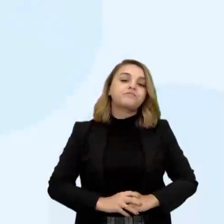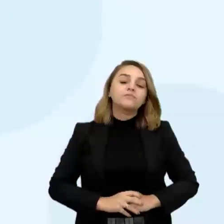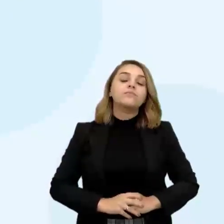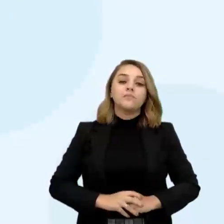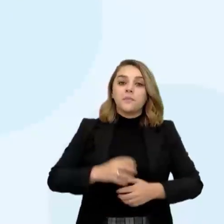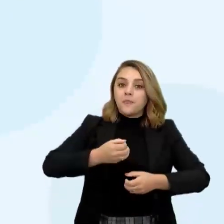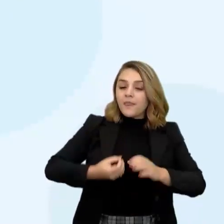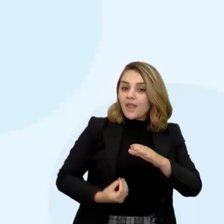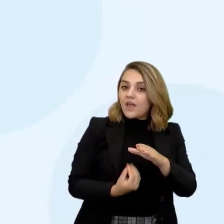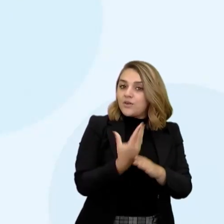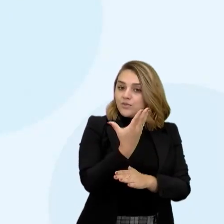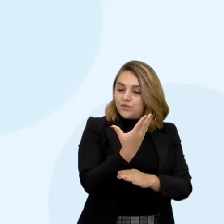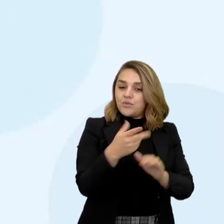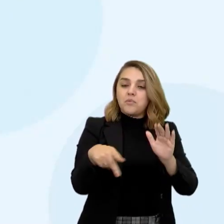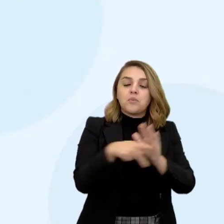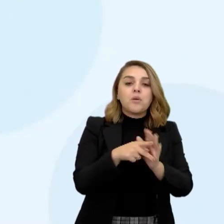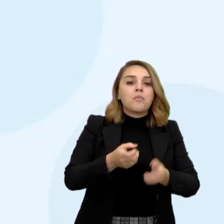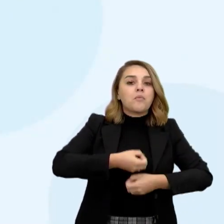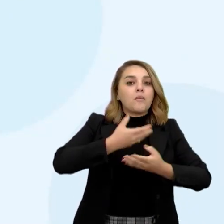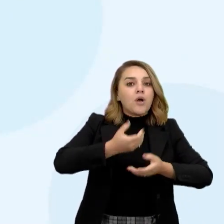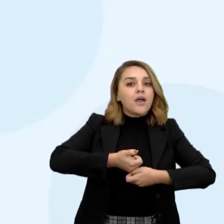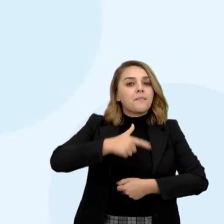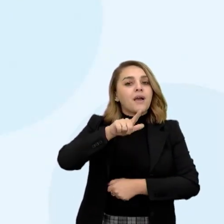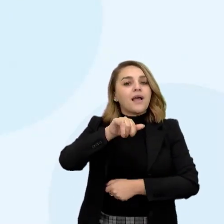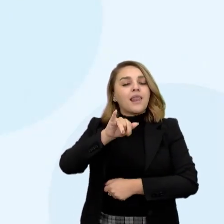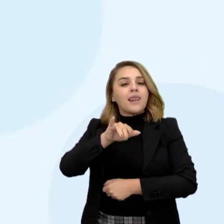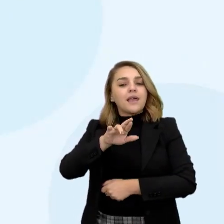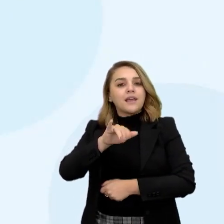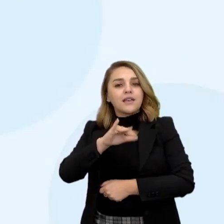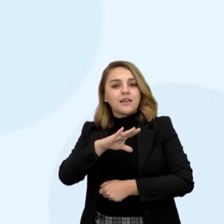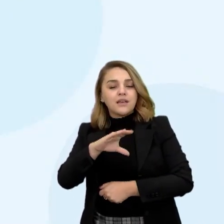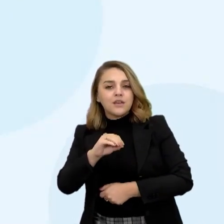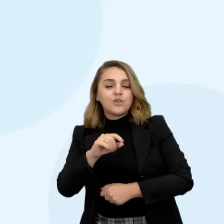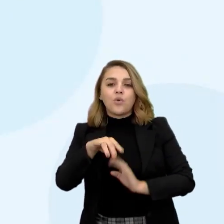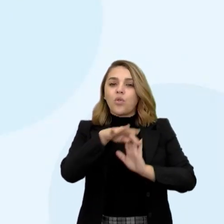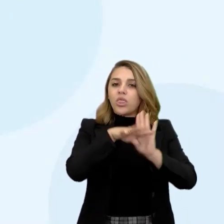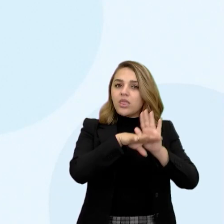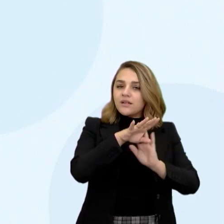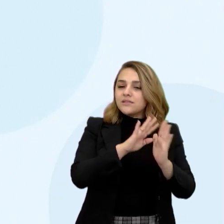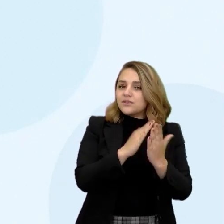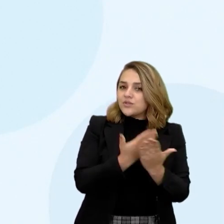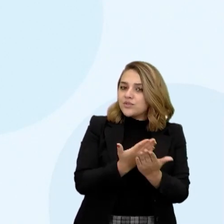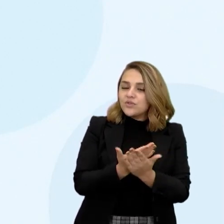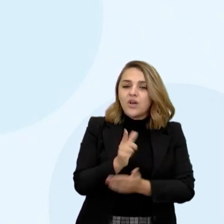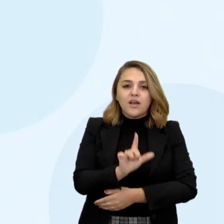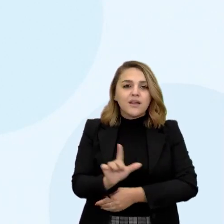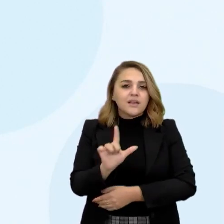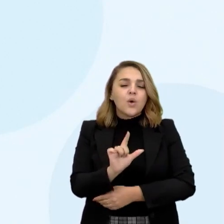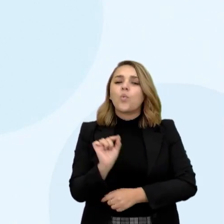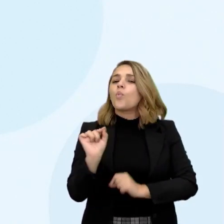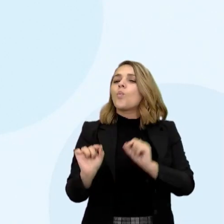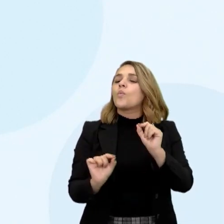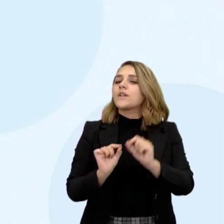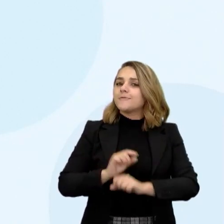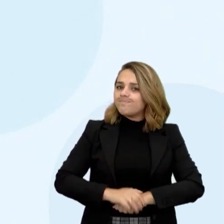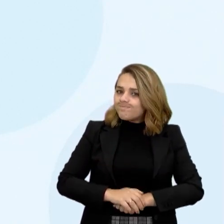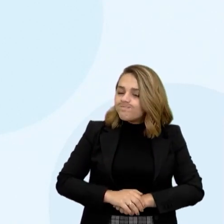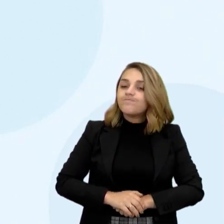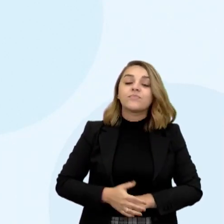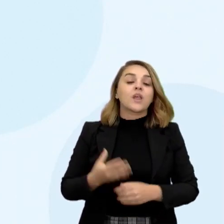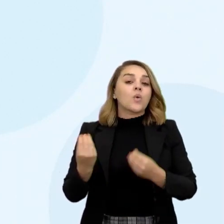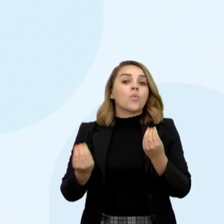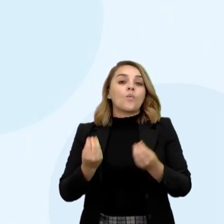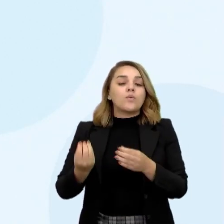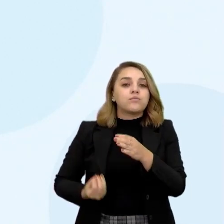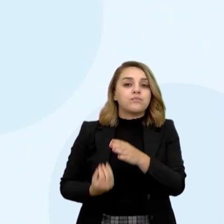poema lírico, manifestações anteriores do século XX, textos mais representativos, escolas literárias, caracterizações. O que é isso? Vamos lá. Quais são as origens do